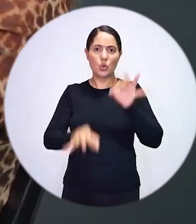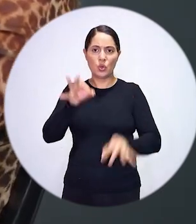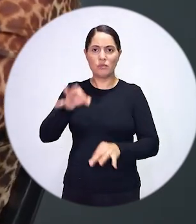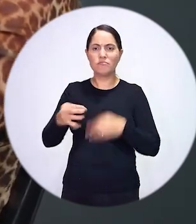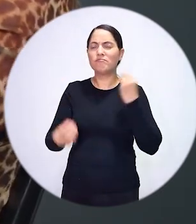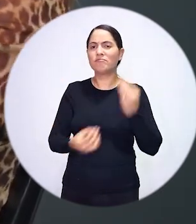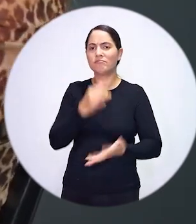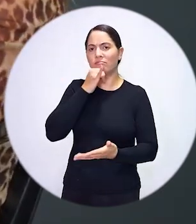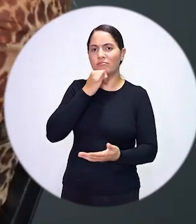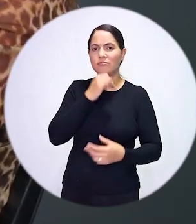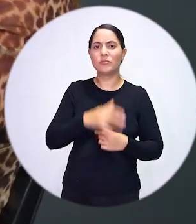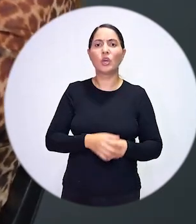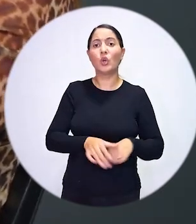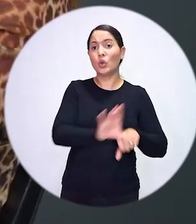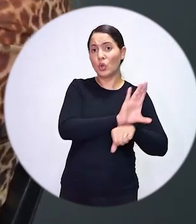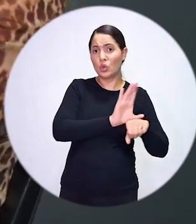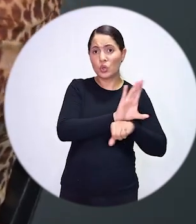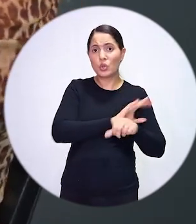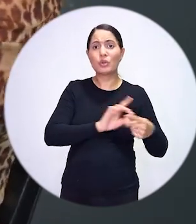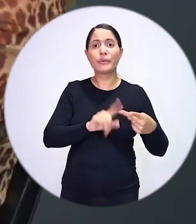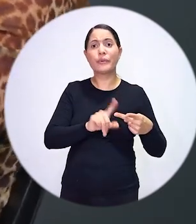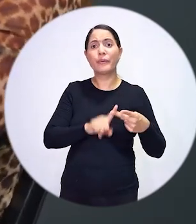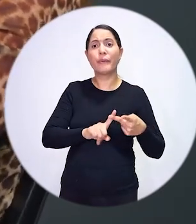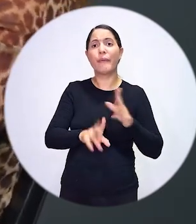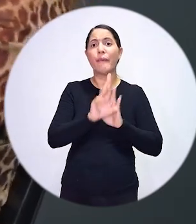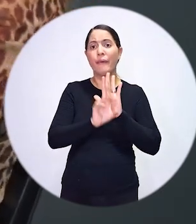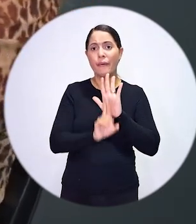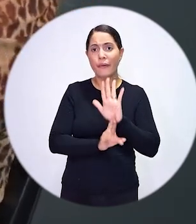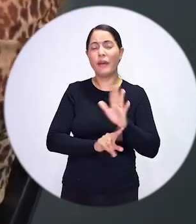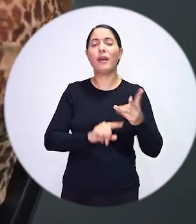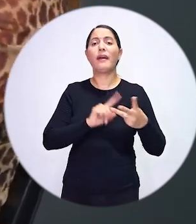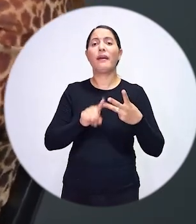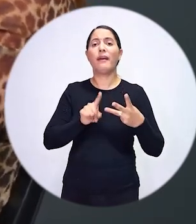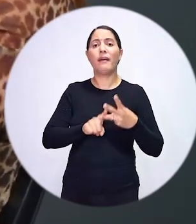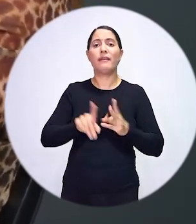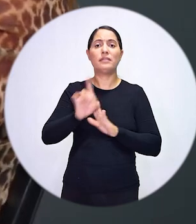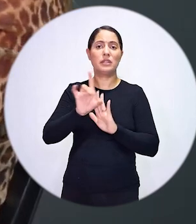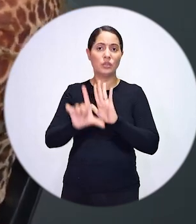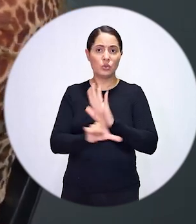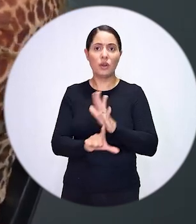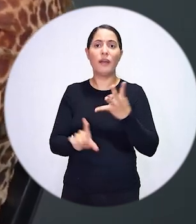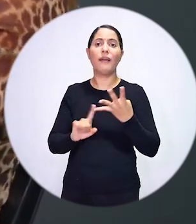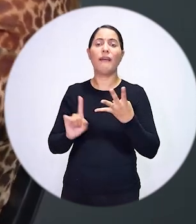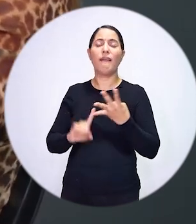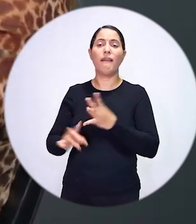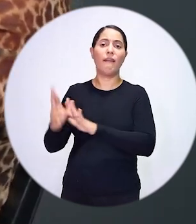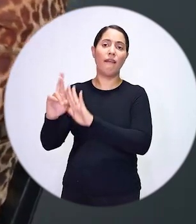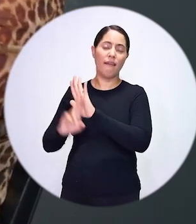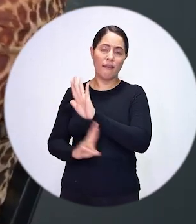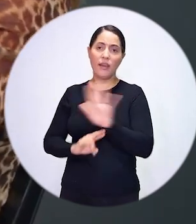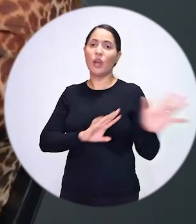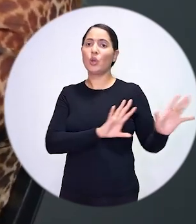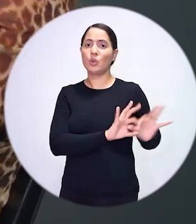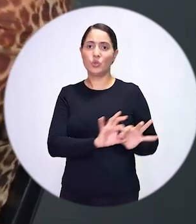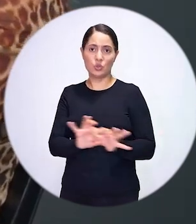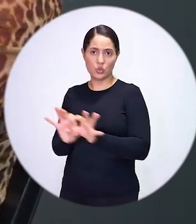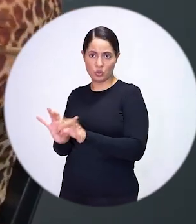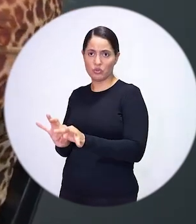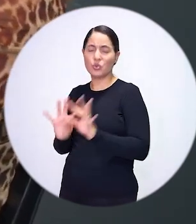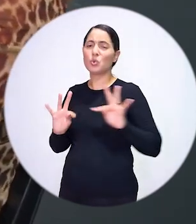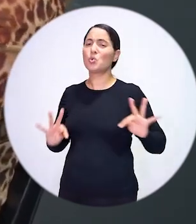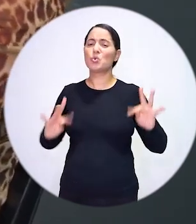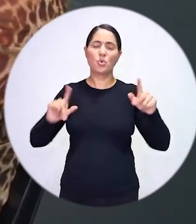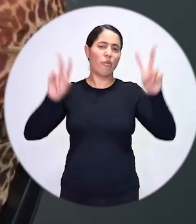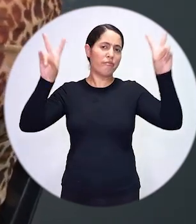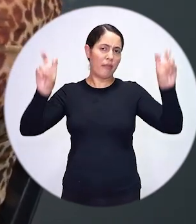jurídico. Então, isso inclui Constituição, inclui instruções normativas, inclui decretos, regulamentos que existam